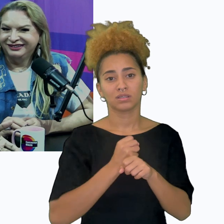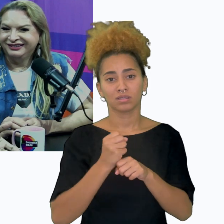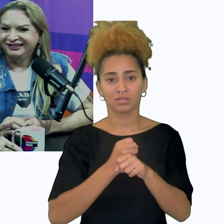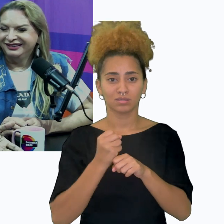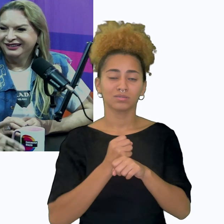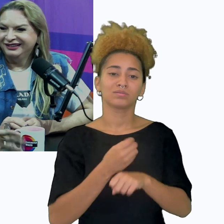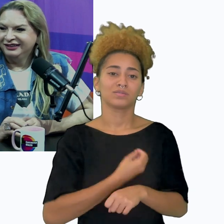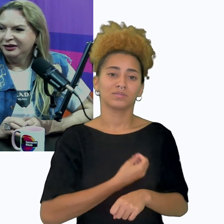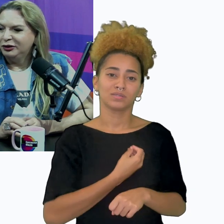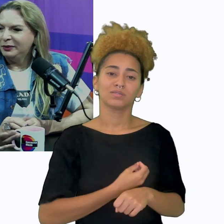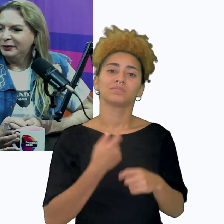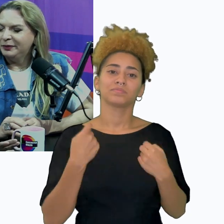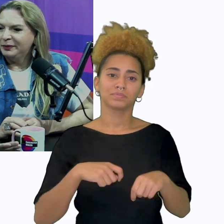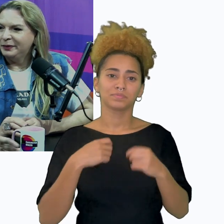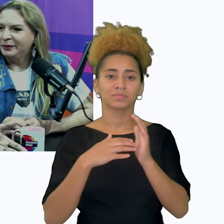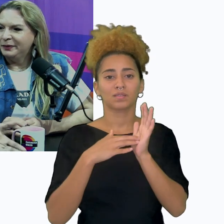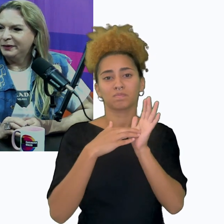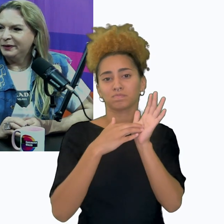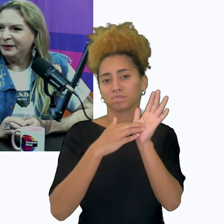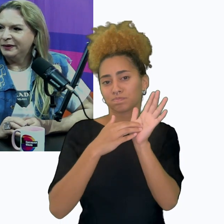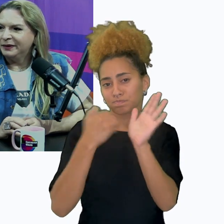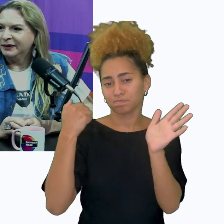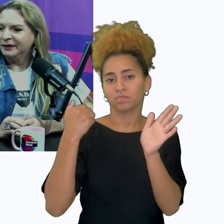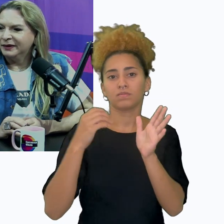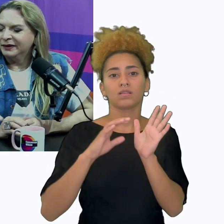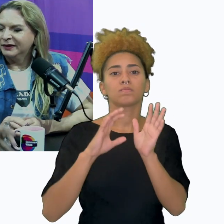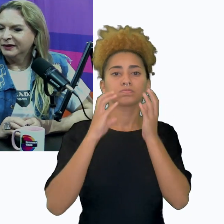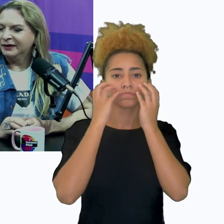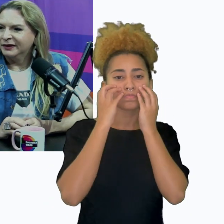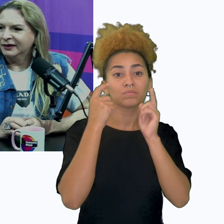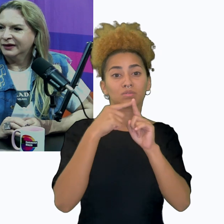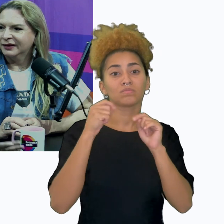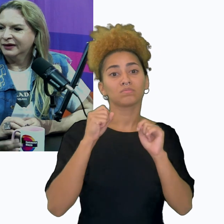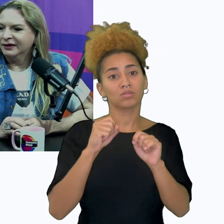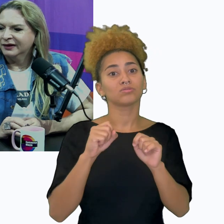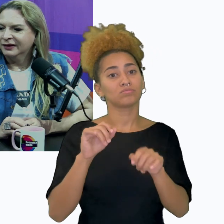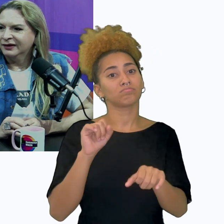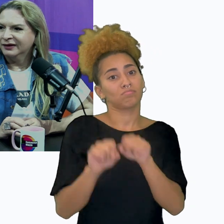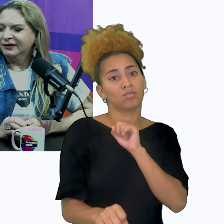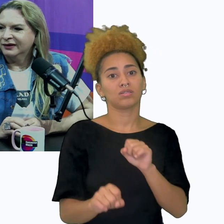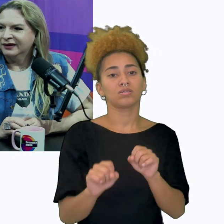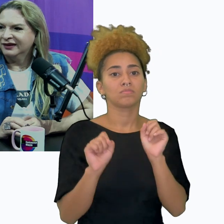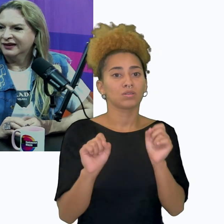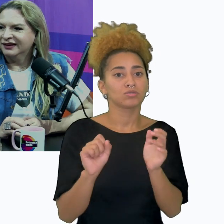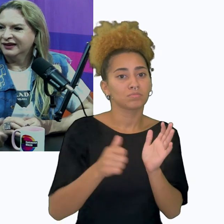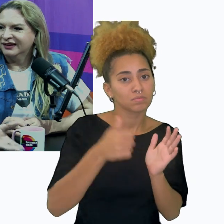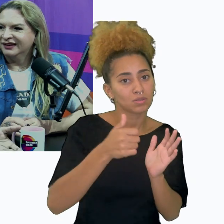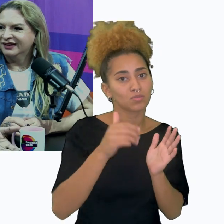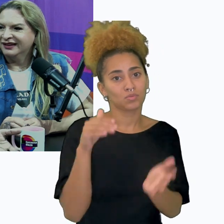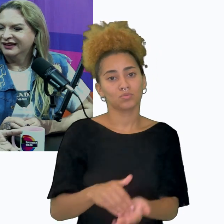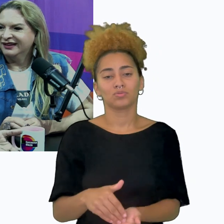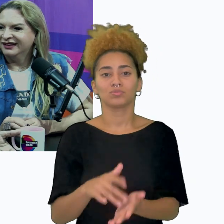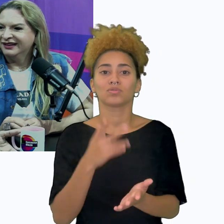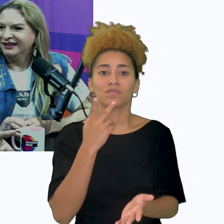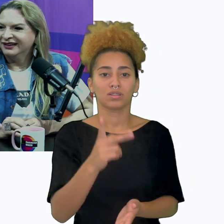de 30 anos ele tá dando problema na minha vida, eu vou ter que raspar tudo, porque senão eu vou morrer, né? Pode ser o primeiro ou o último